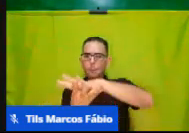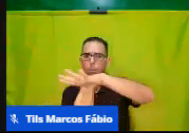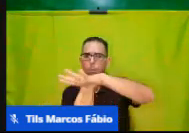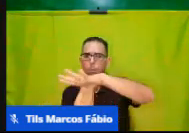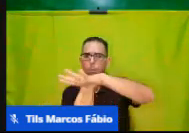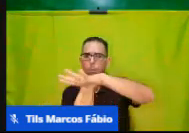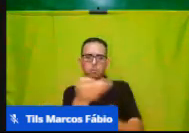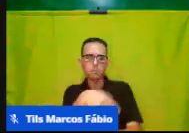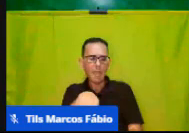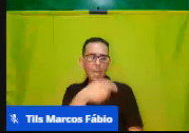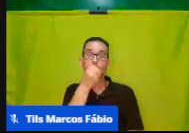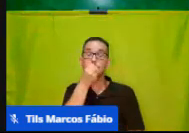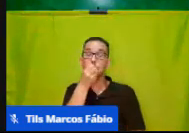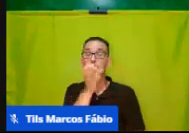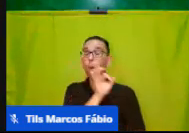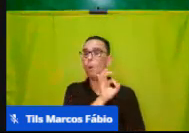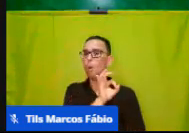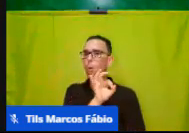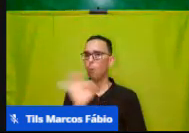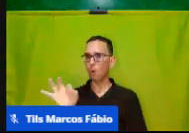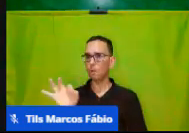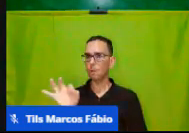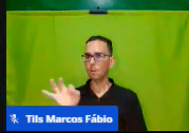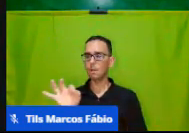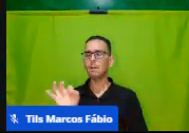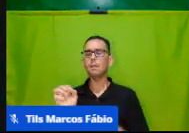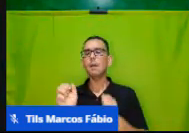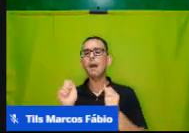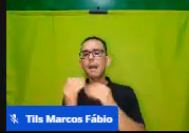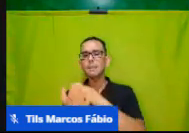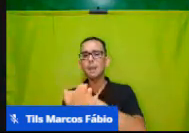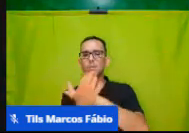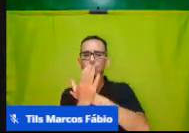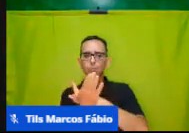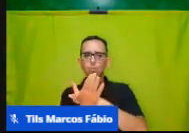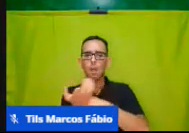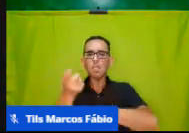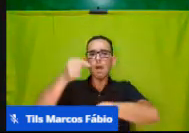muito boa, né? Ela até ajuda na caligrafia, né?